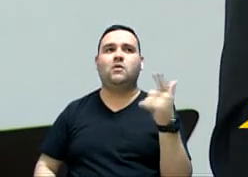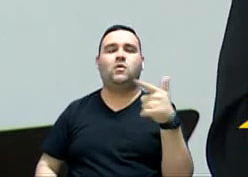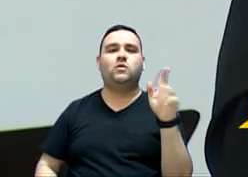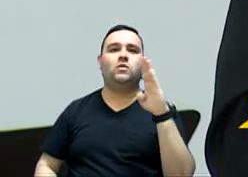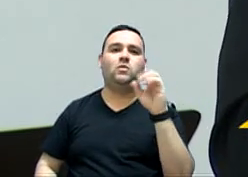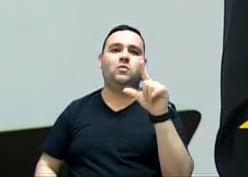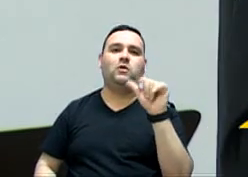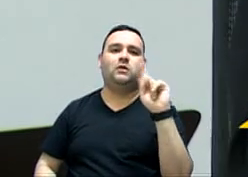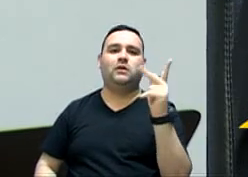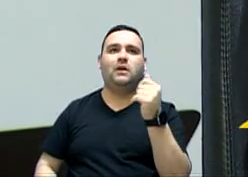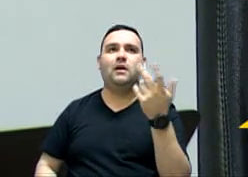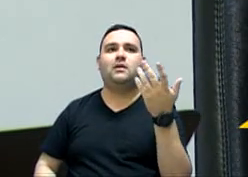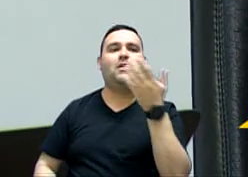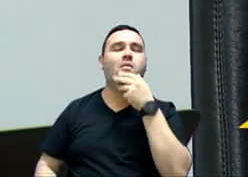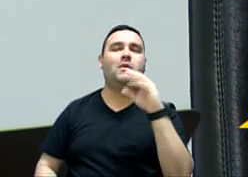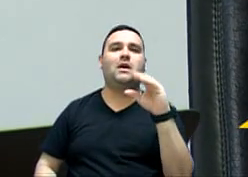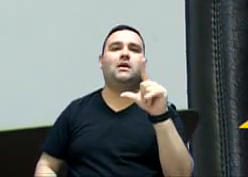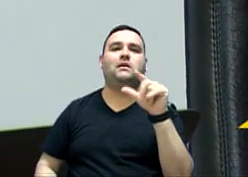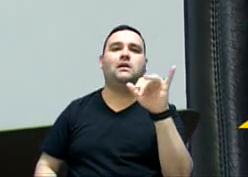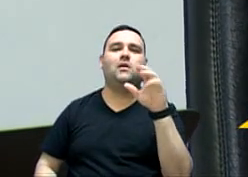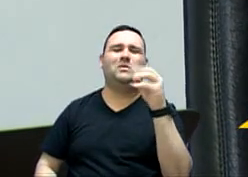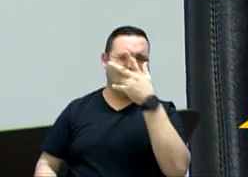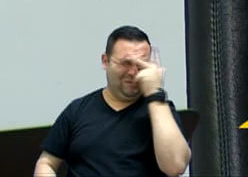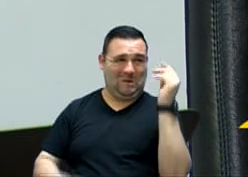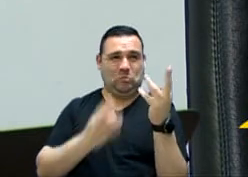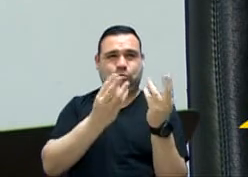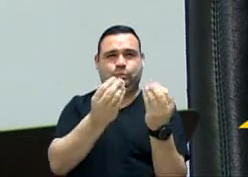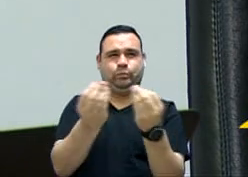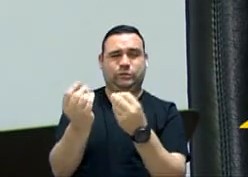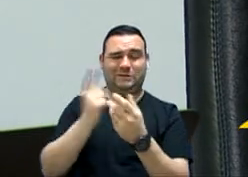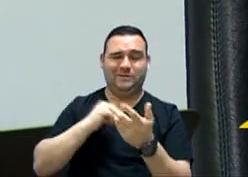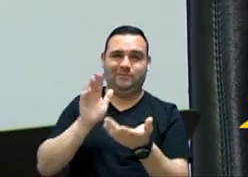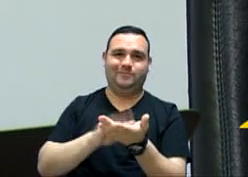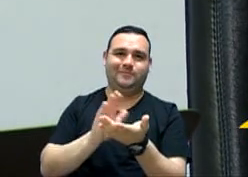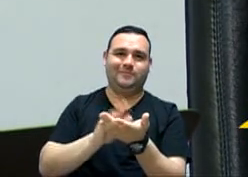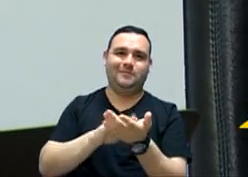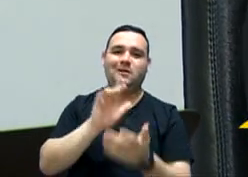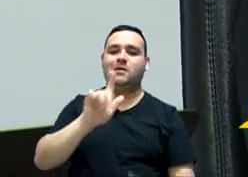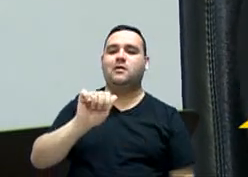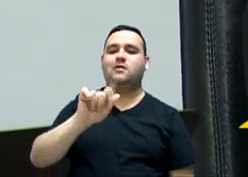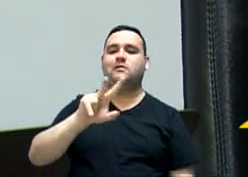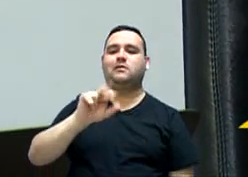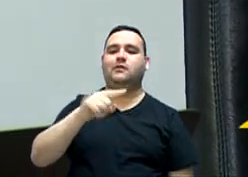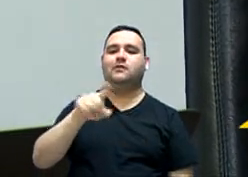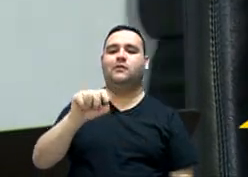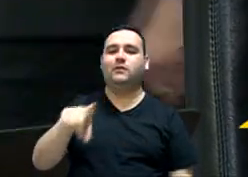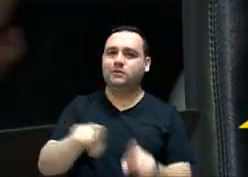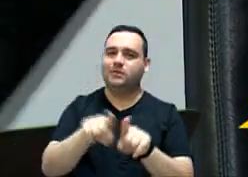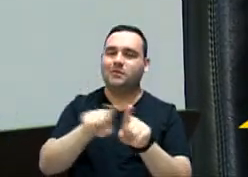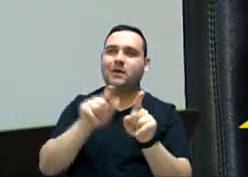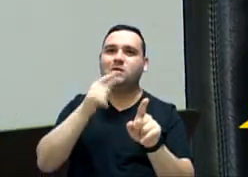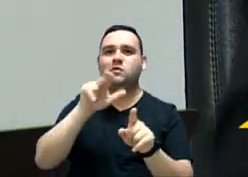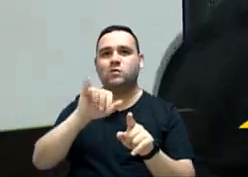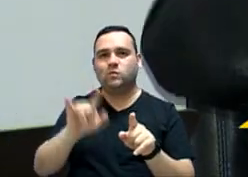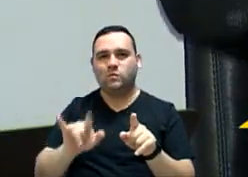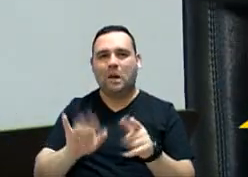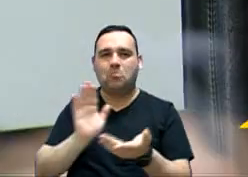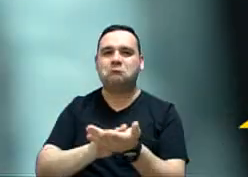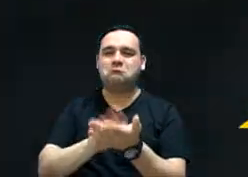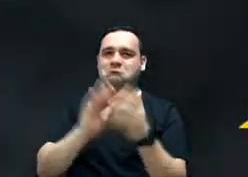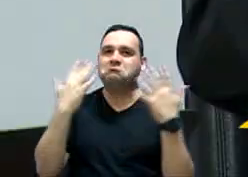que é meu irmão, o Cláudio, para um monte de gente. Parabéns, hein? Galvão também, um abraço, Luiz. Parabéns para vocês aí.